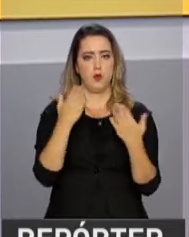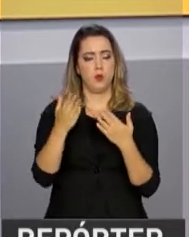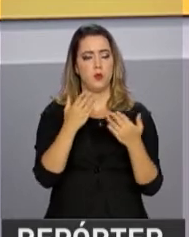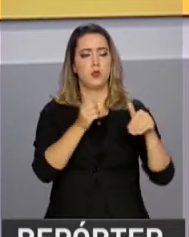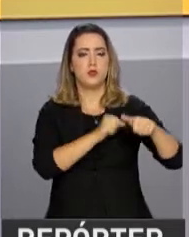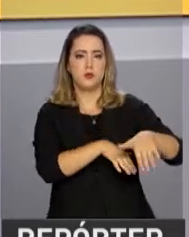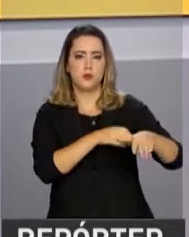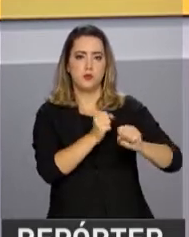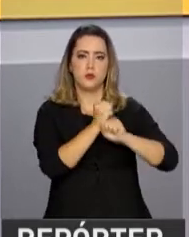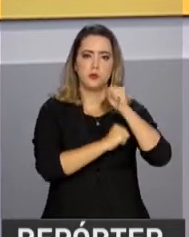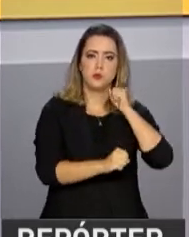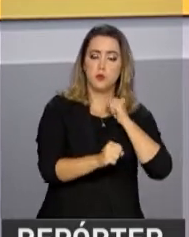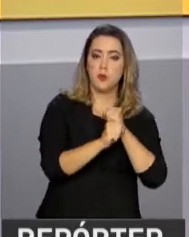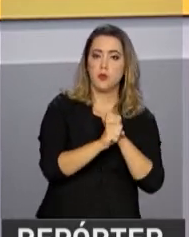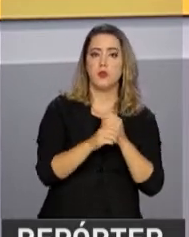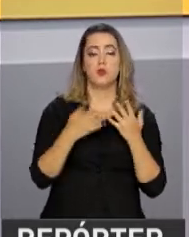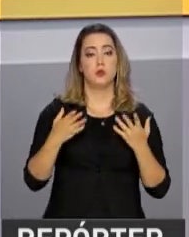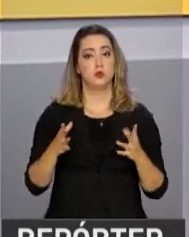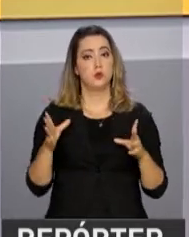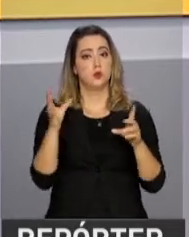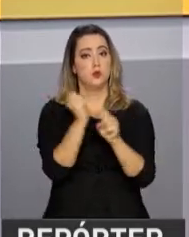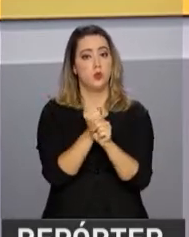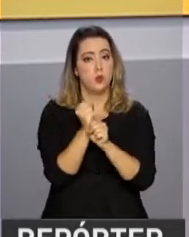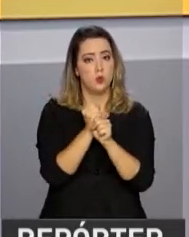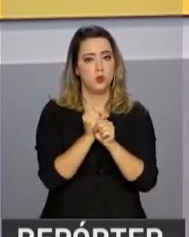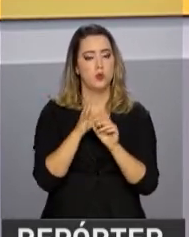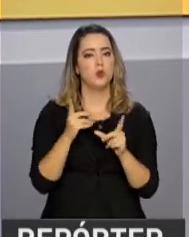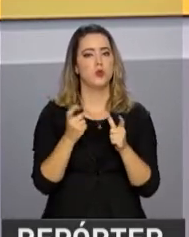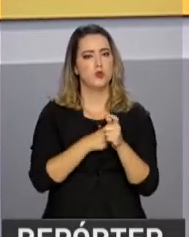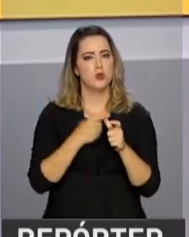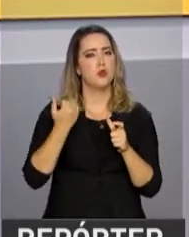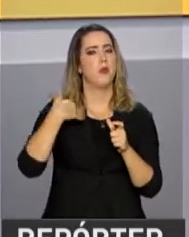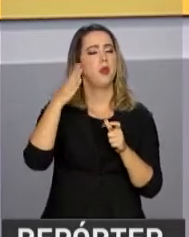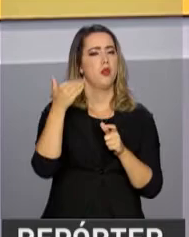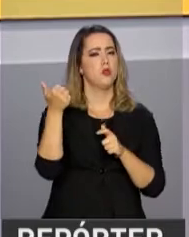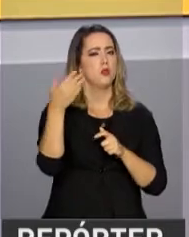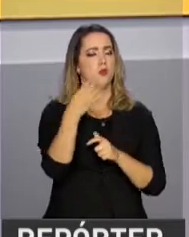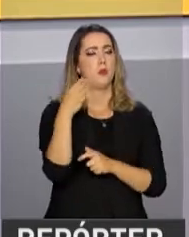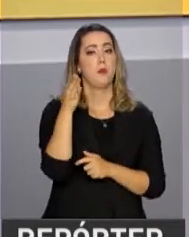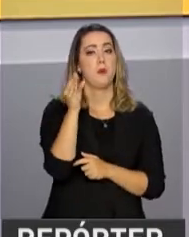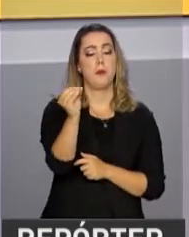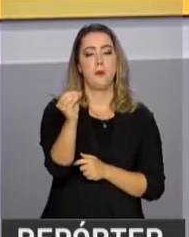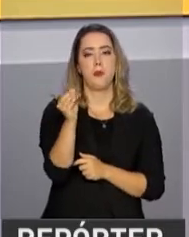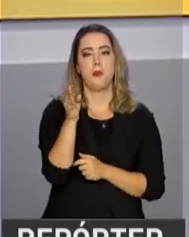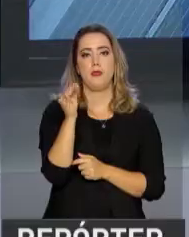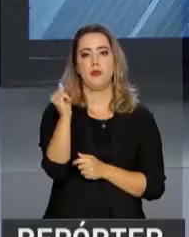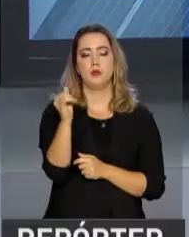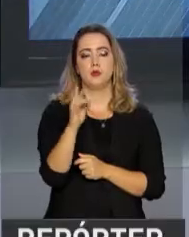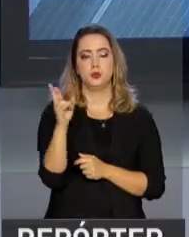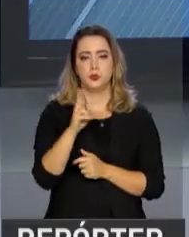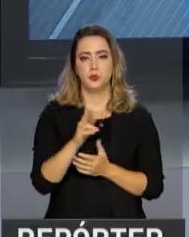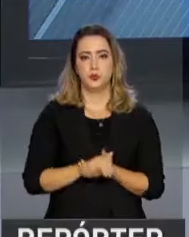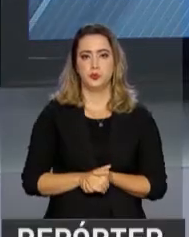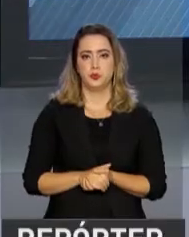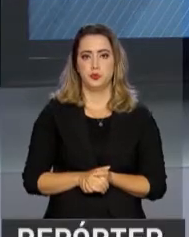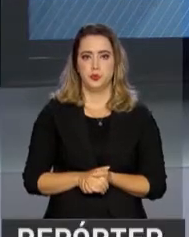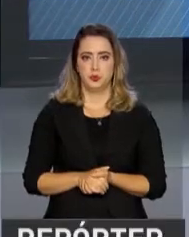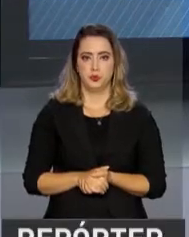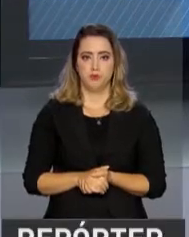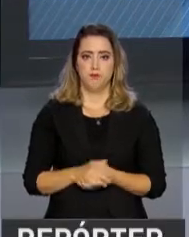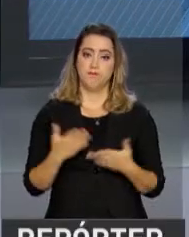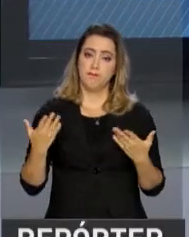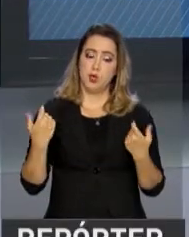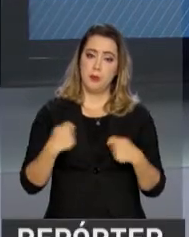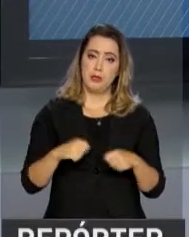do ano passado no ano esse déficit já soma mais de 140 milhões de reais ea necessidade de